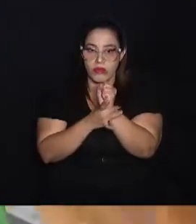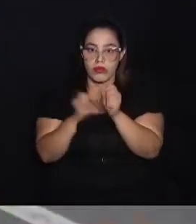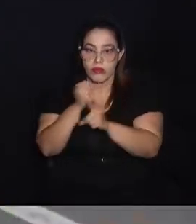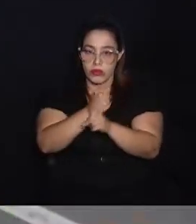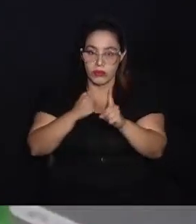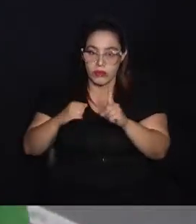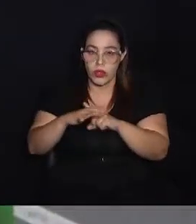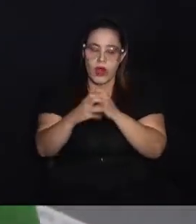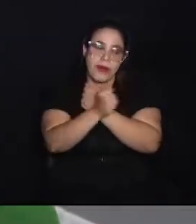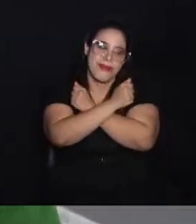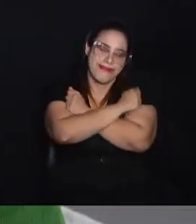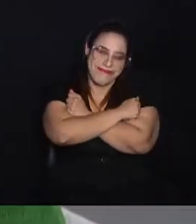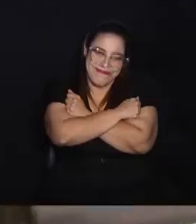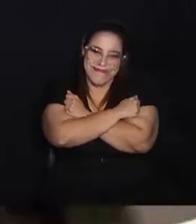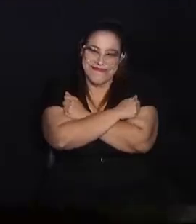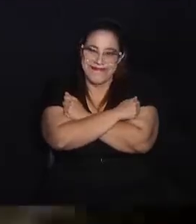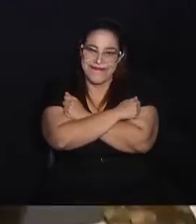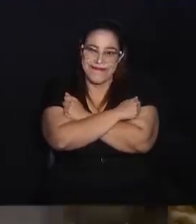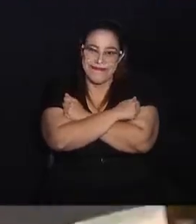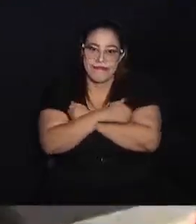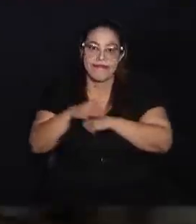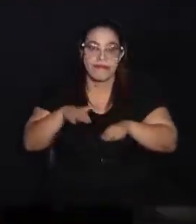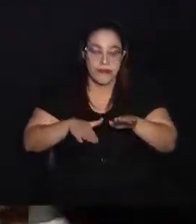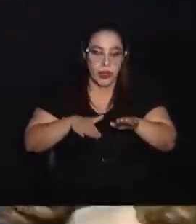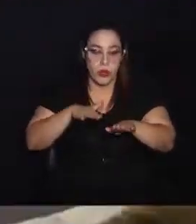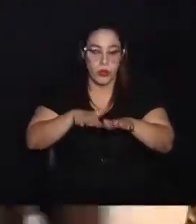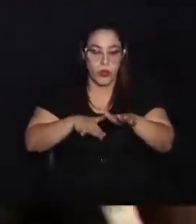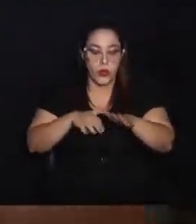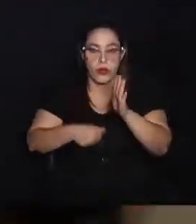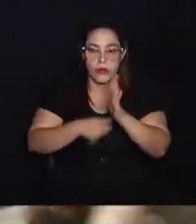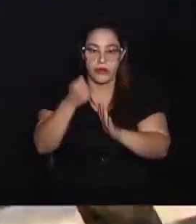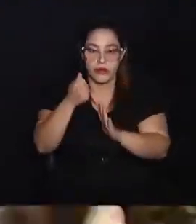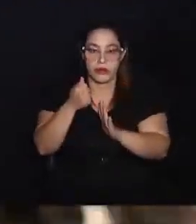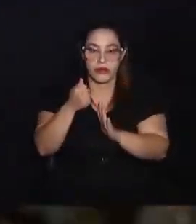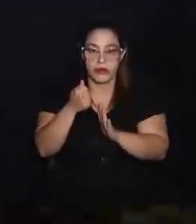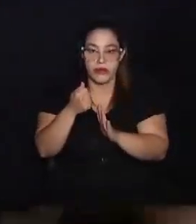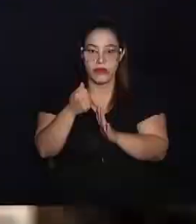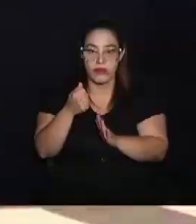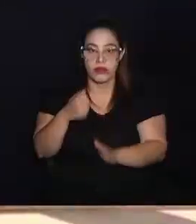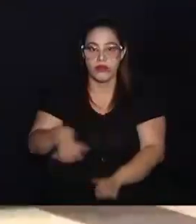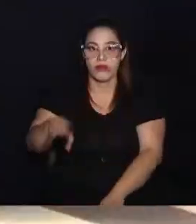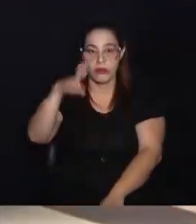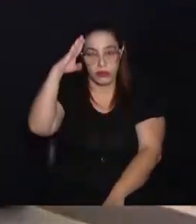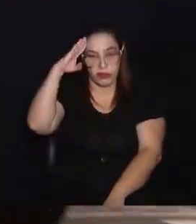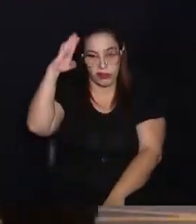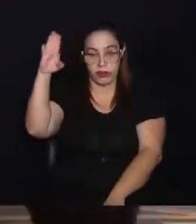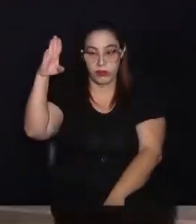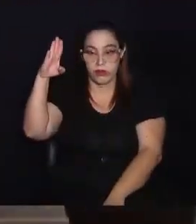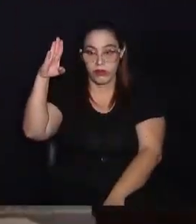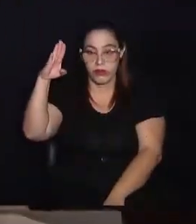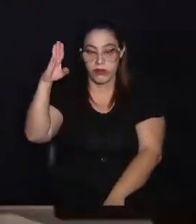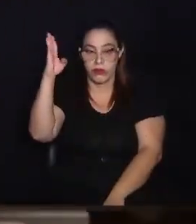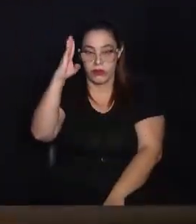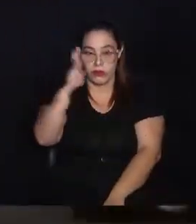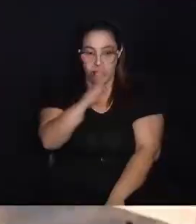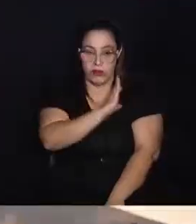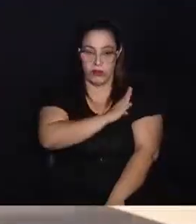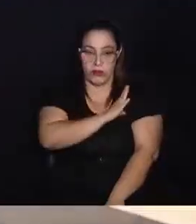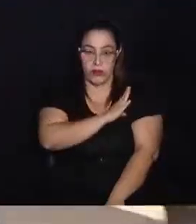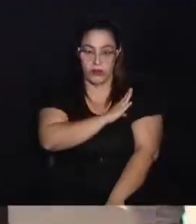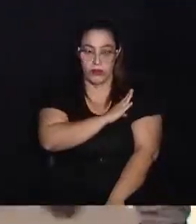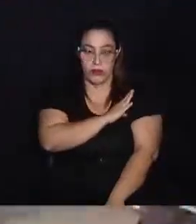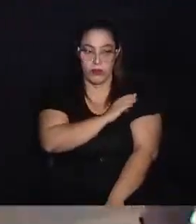sociedade abraçando o desfile. A primeira parte contou com a participação das corporações do Exército, como a Escola